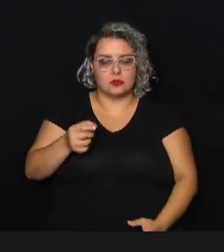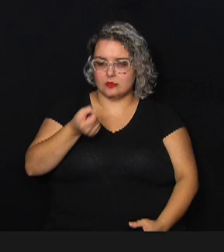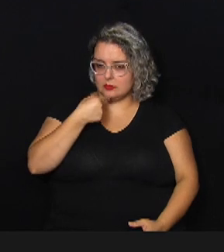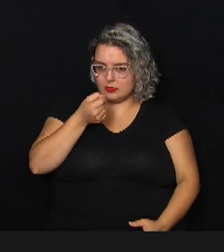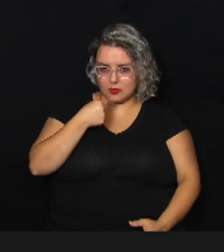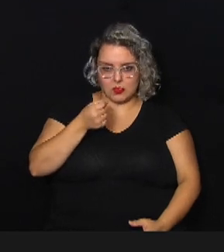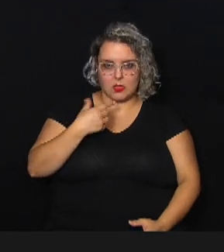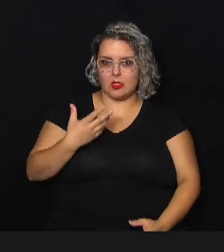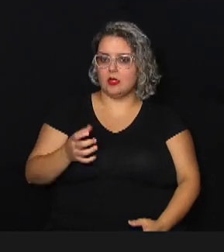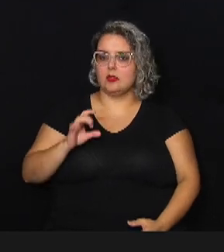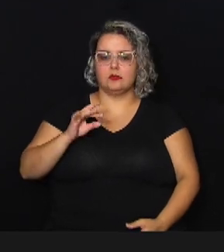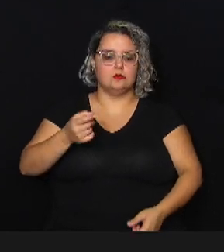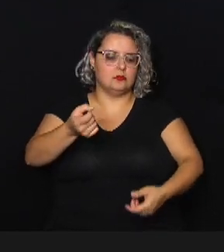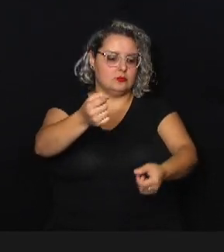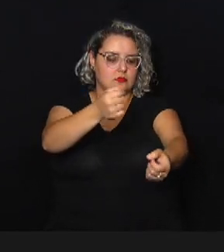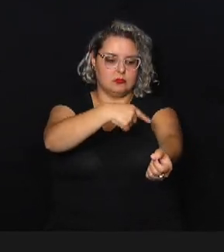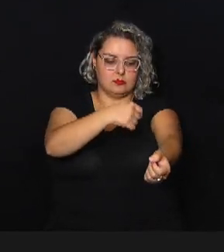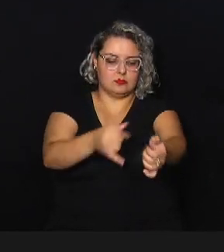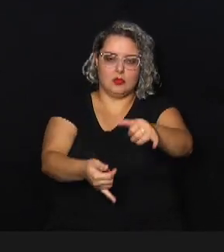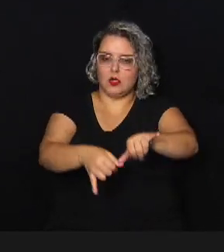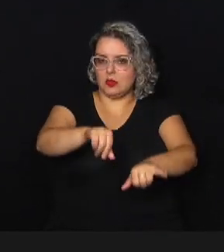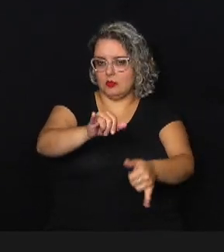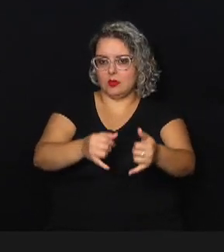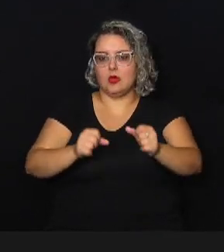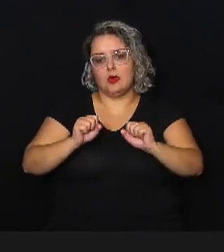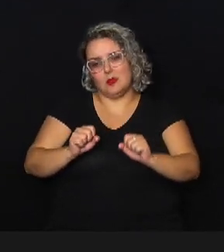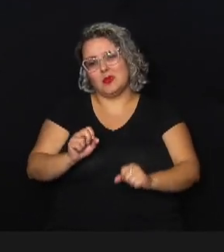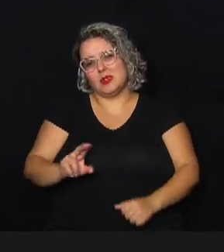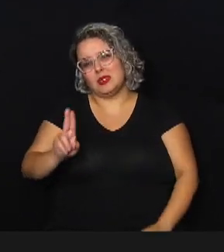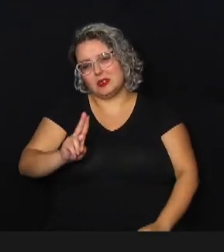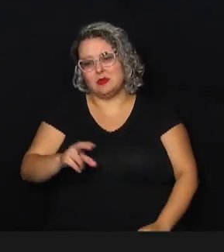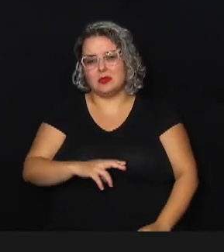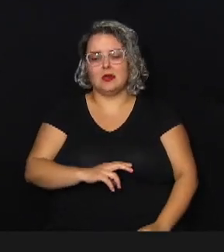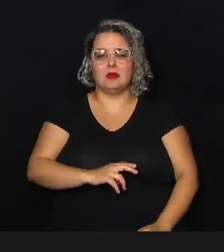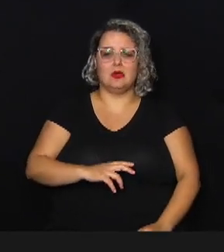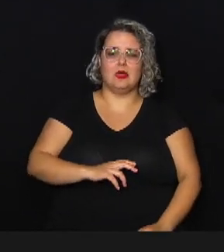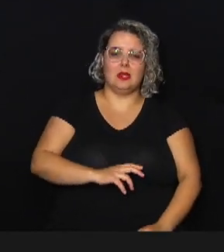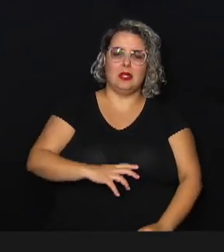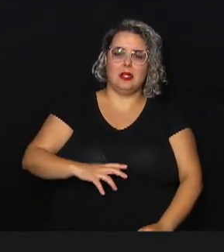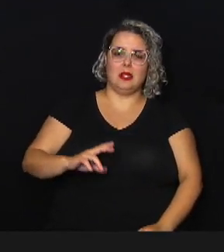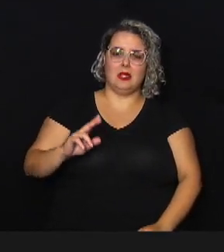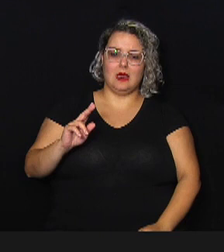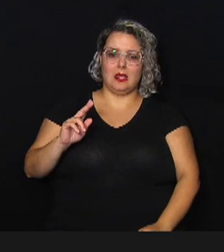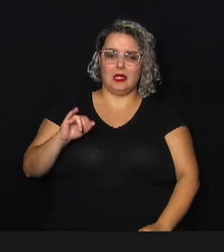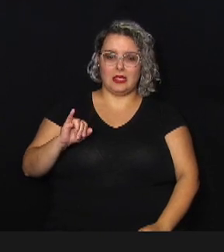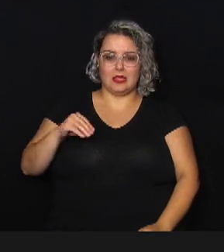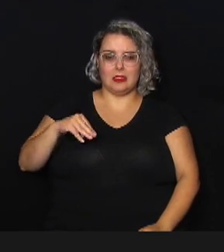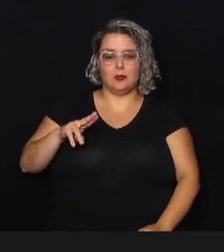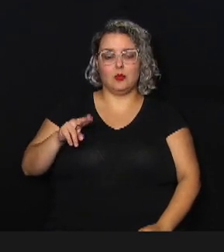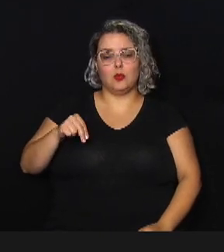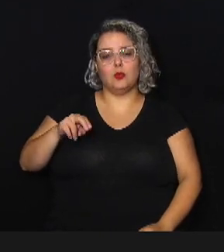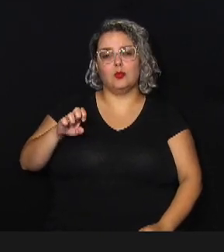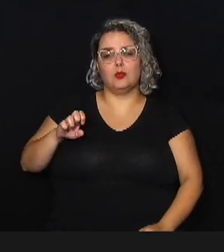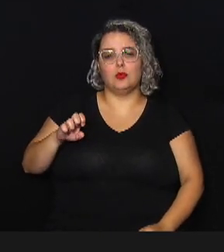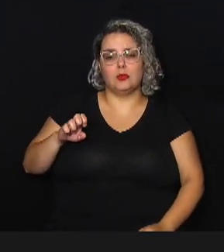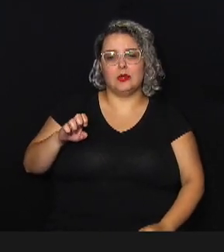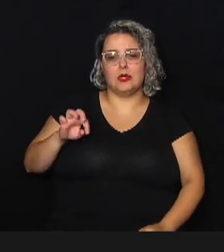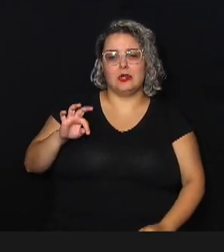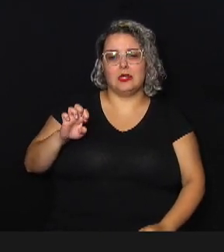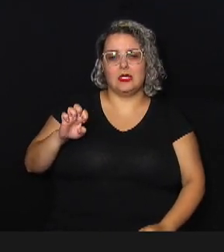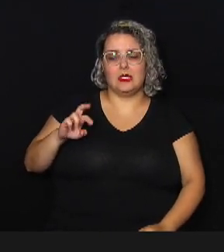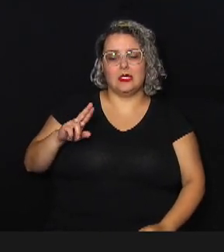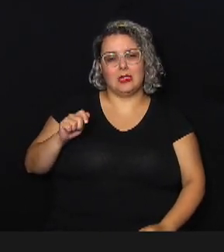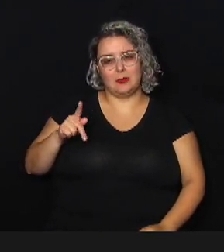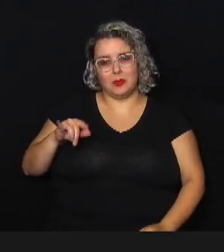com quimioterapia, podendo usar imunoterapia em alguns casos, tá? Mas na sua grande maioria das leucemias,